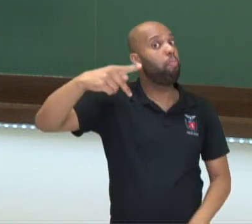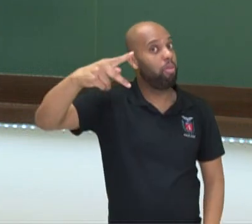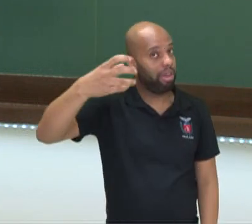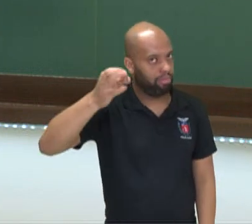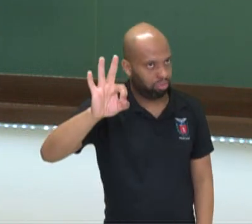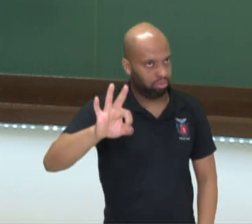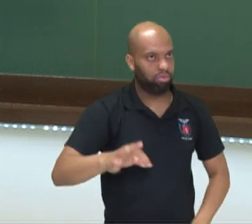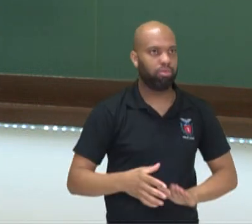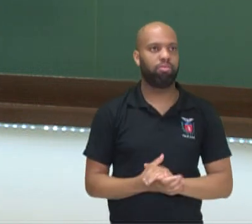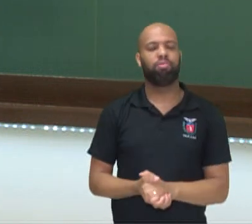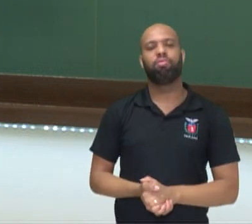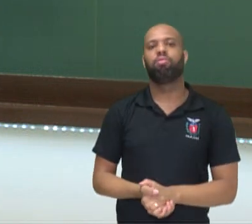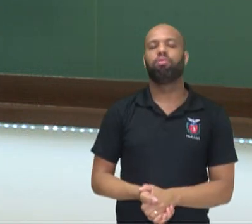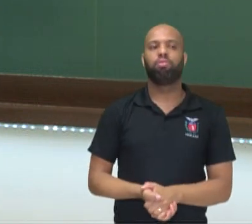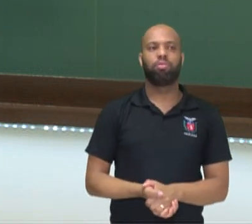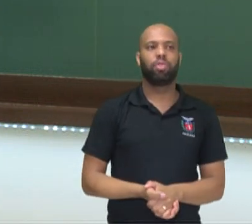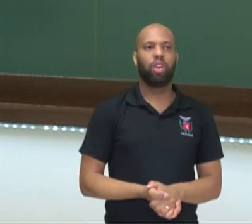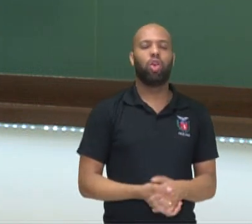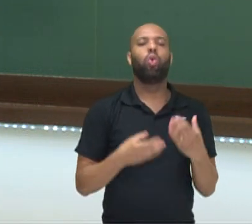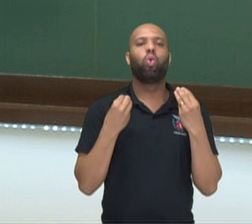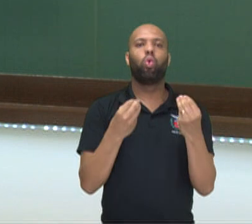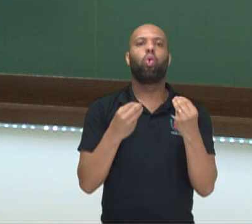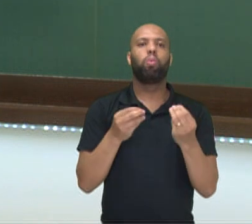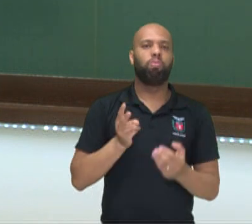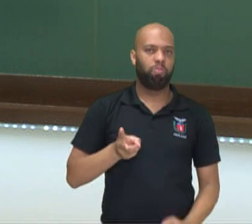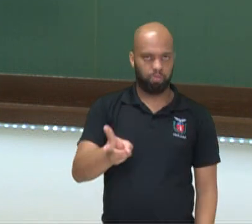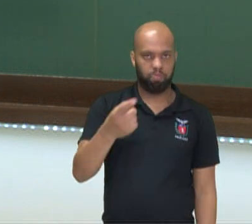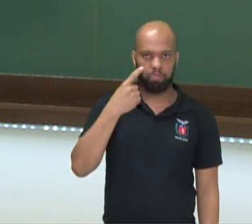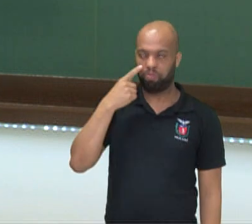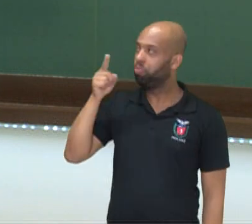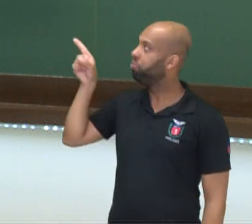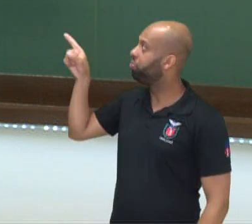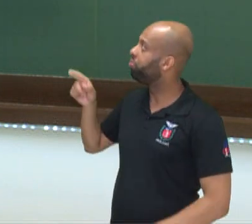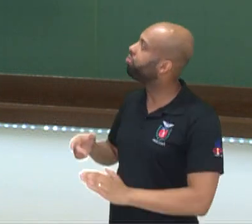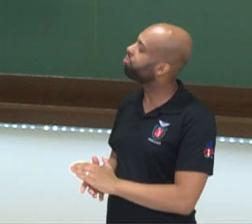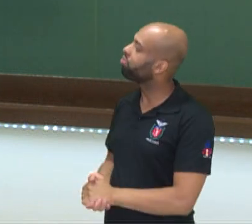ok? E como é que continua? Continua assim.